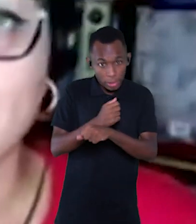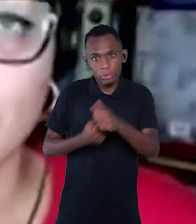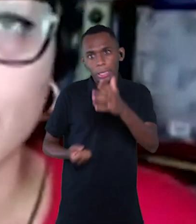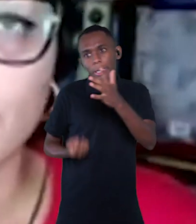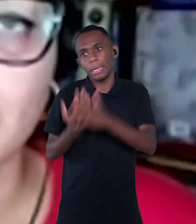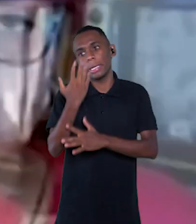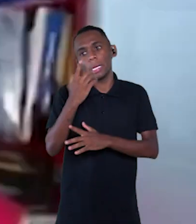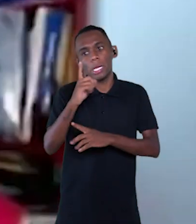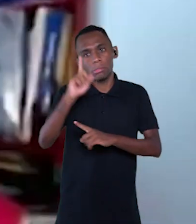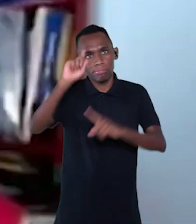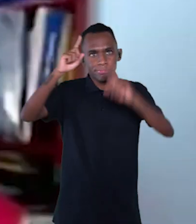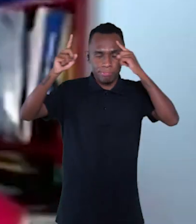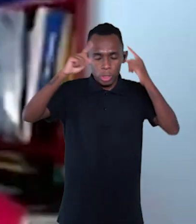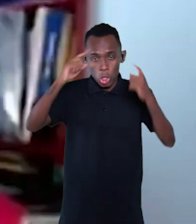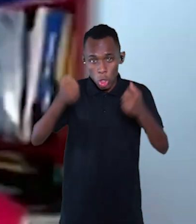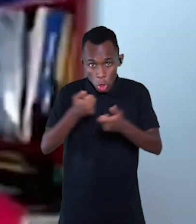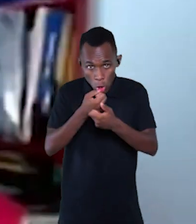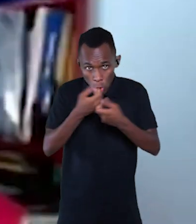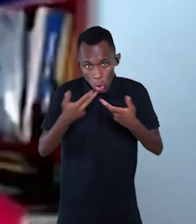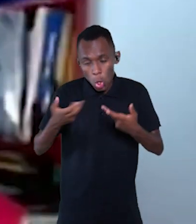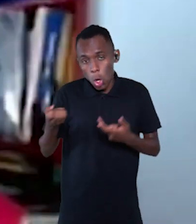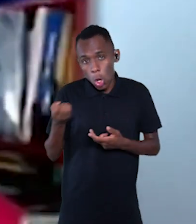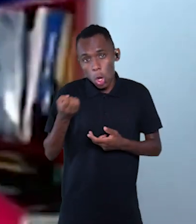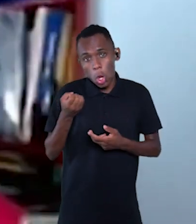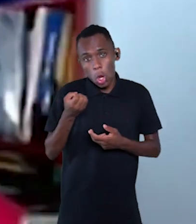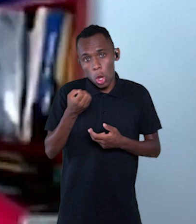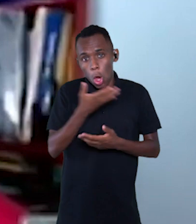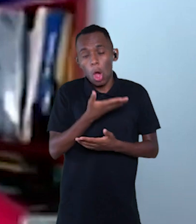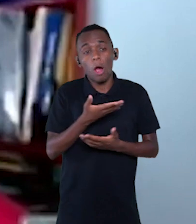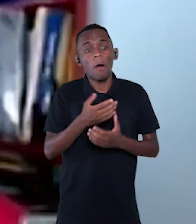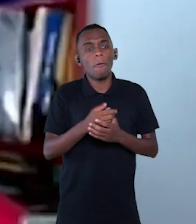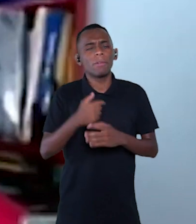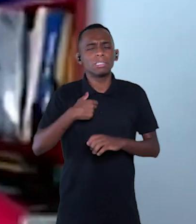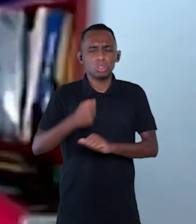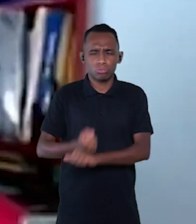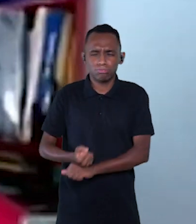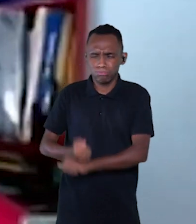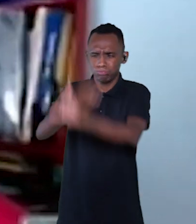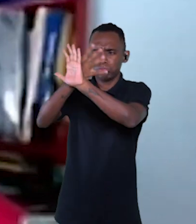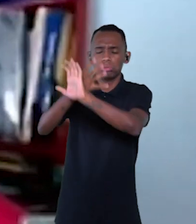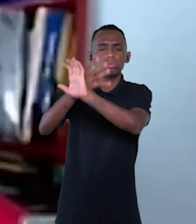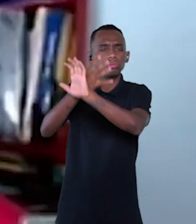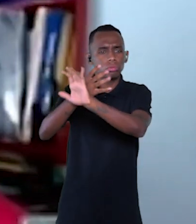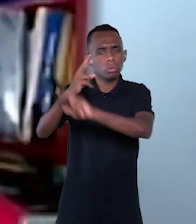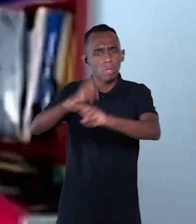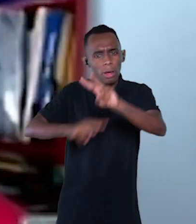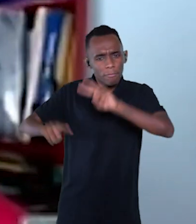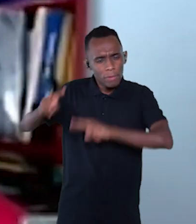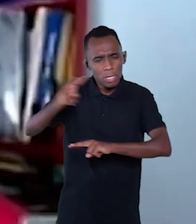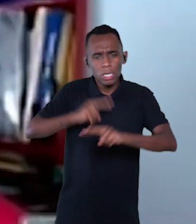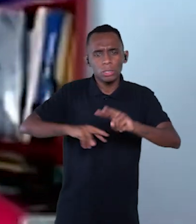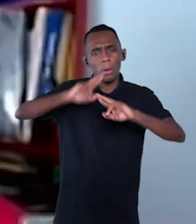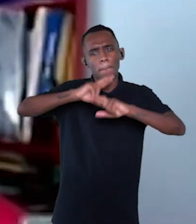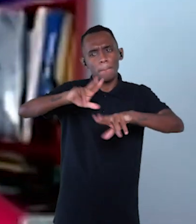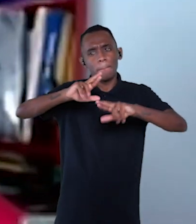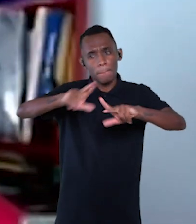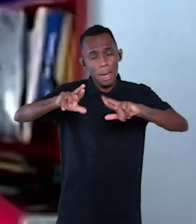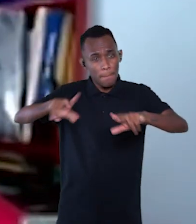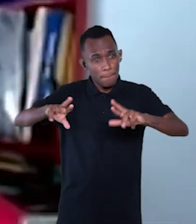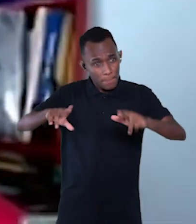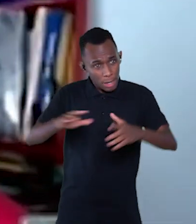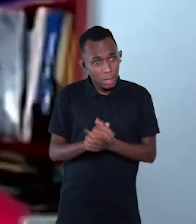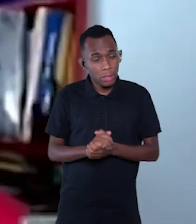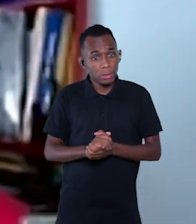novos processos, né? Então eu acabei fazendo muitas videoconsultas. Eu abri um consultório